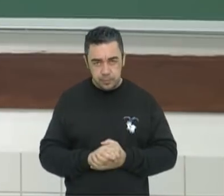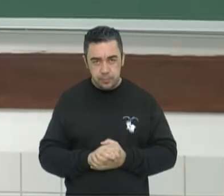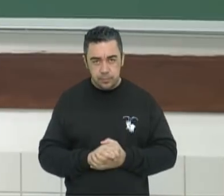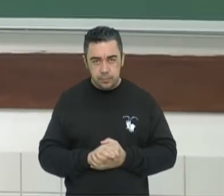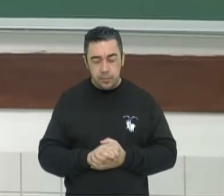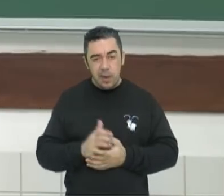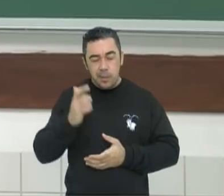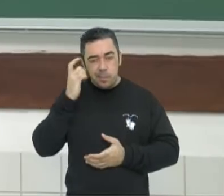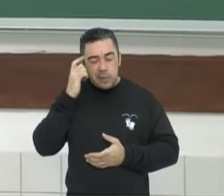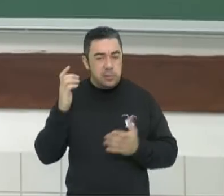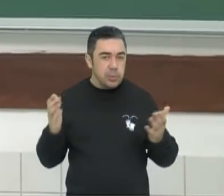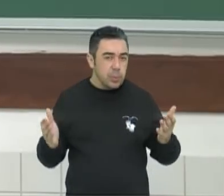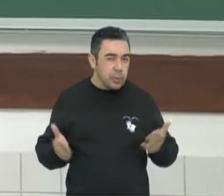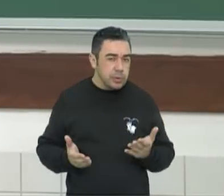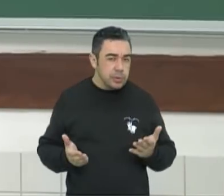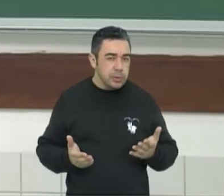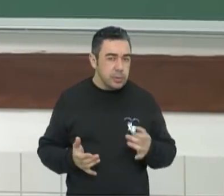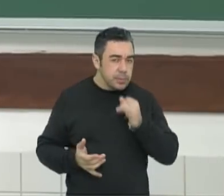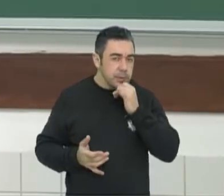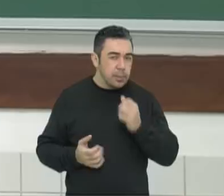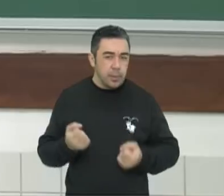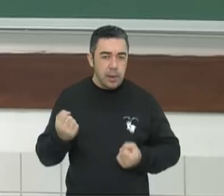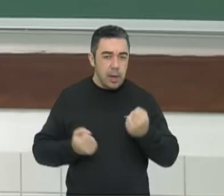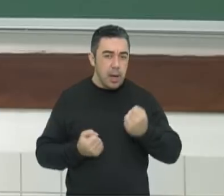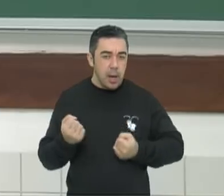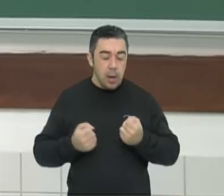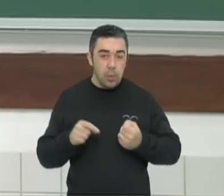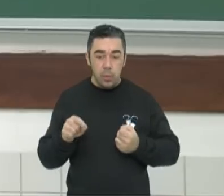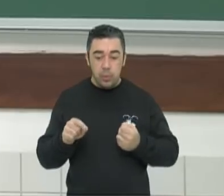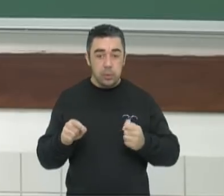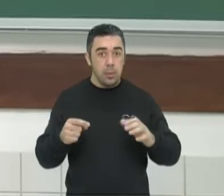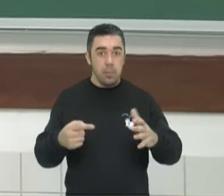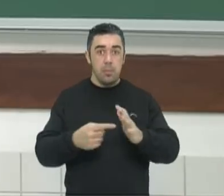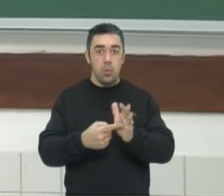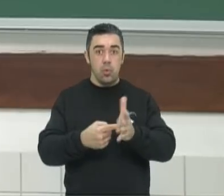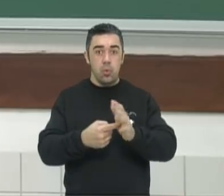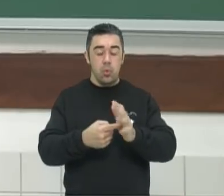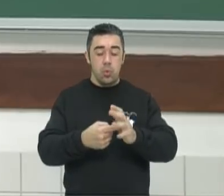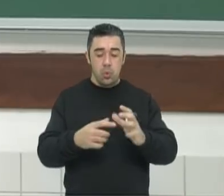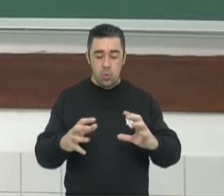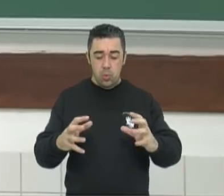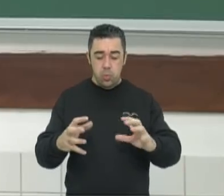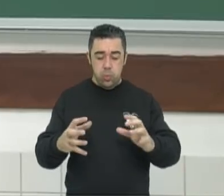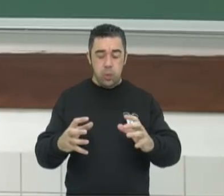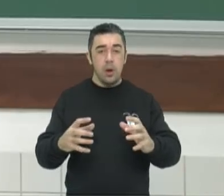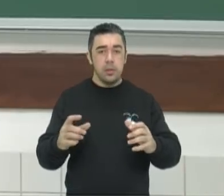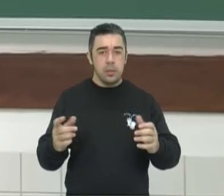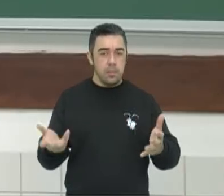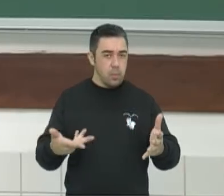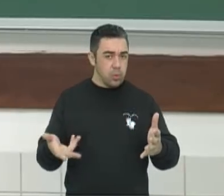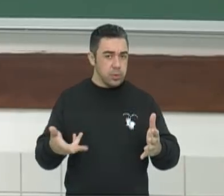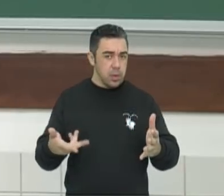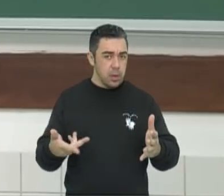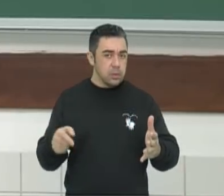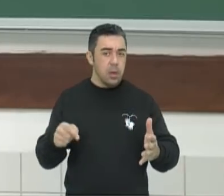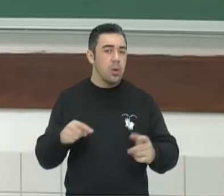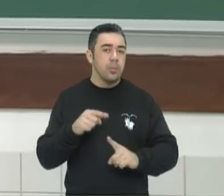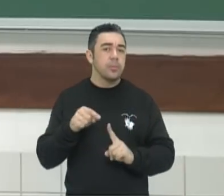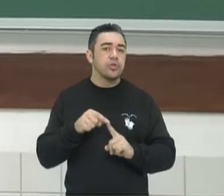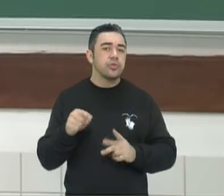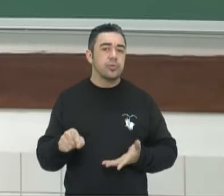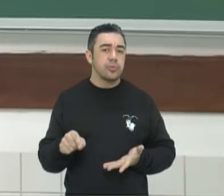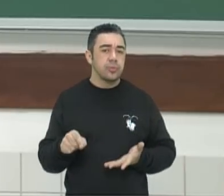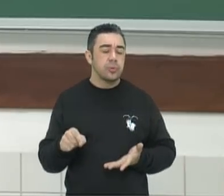pensa pensando num carro, o carro tem um motor, esse motor tem uma potência, e qual que é o objetivo desse motor? Permitir que